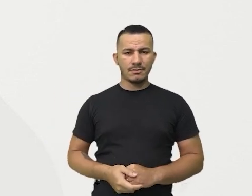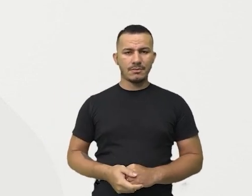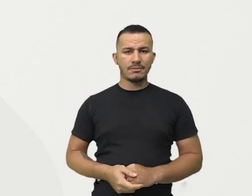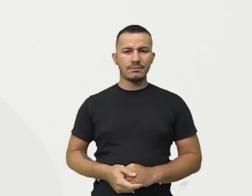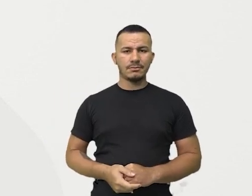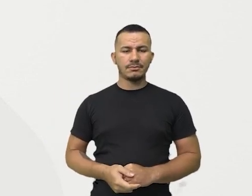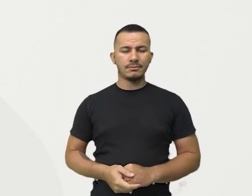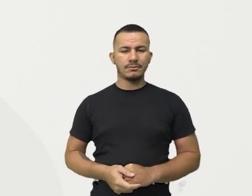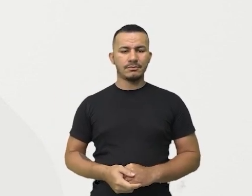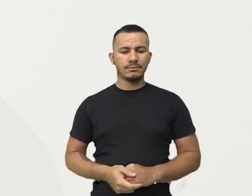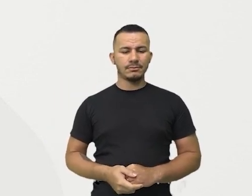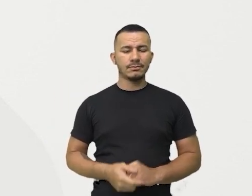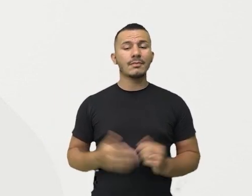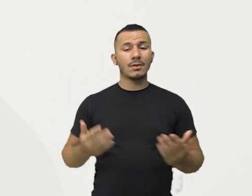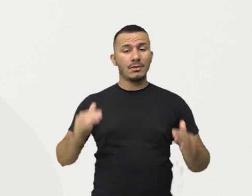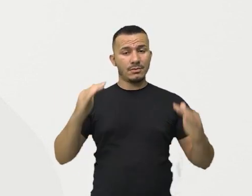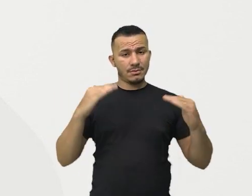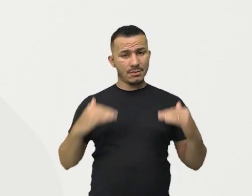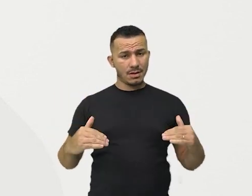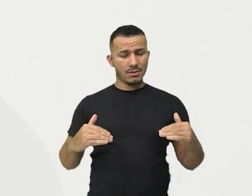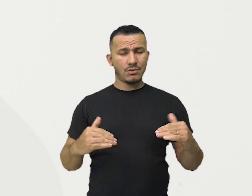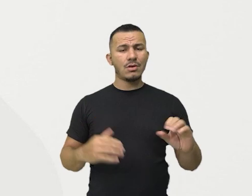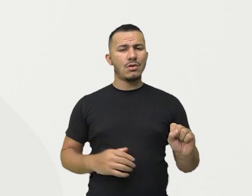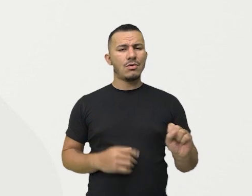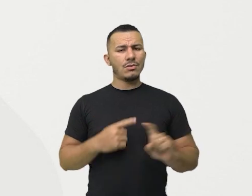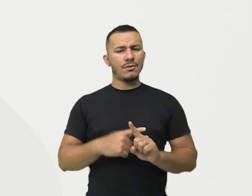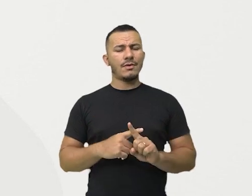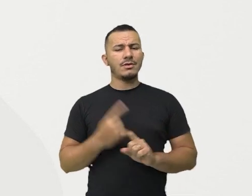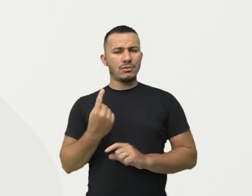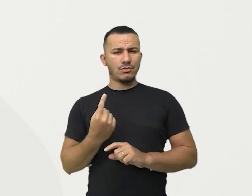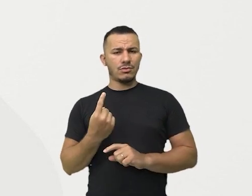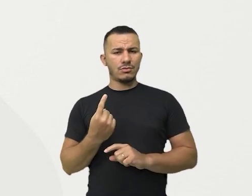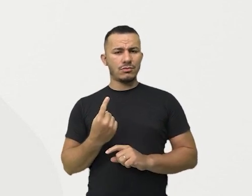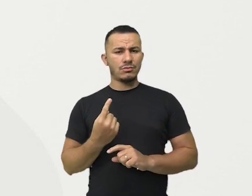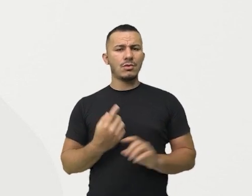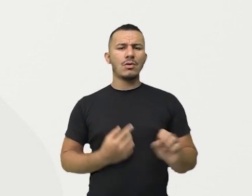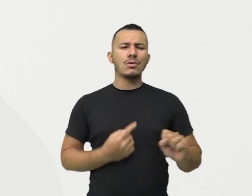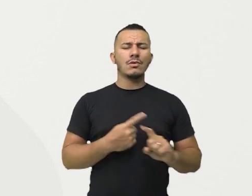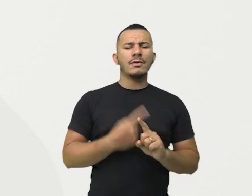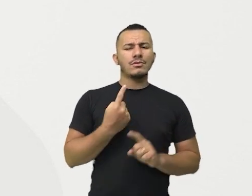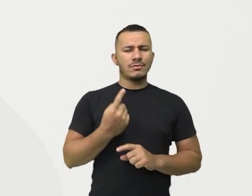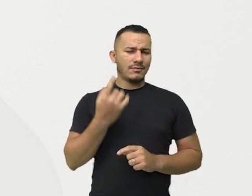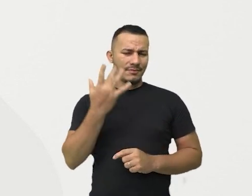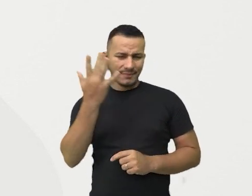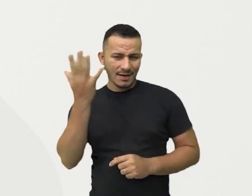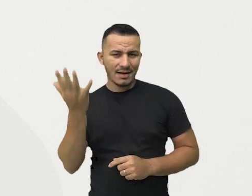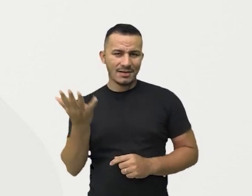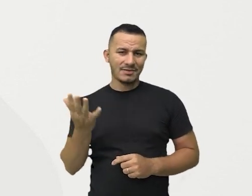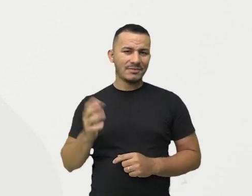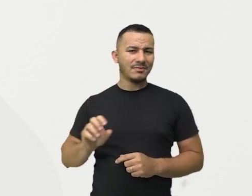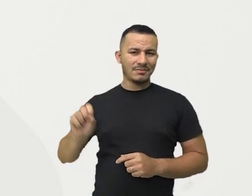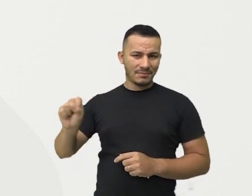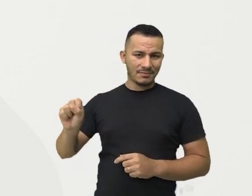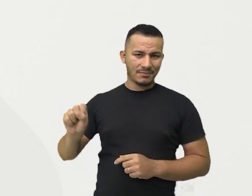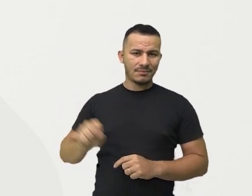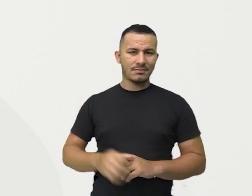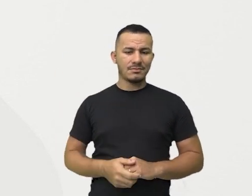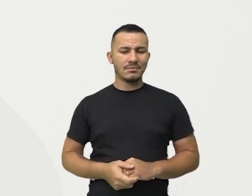280. E aí, o denominador, pessoal, 8 vezes 1. 8 vezes 1 fica fácil, né, meus alunos? 8 vezes 1